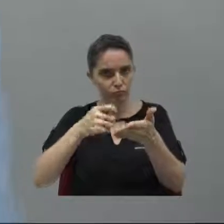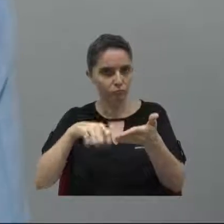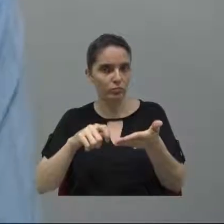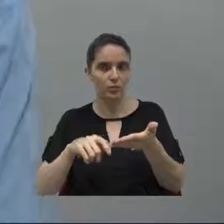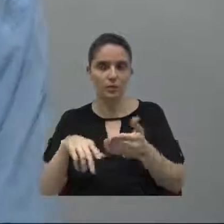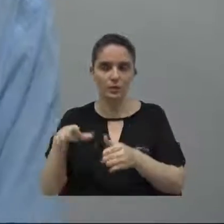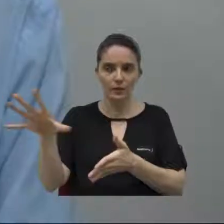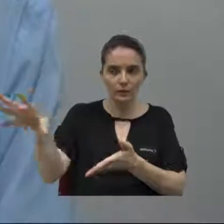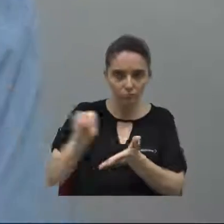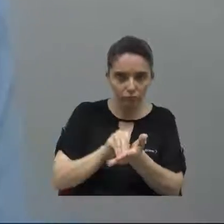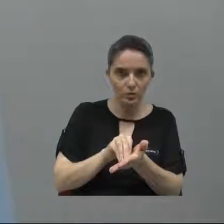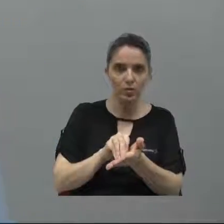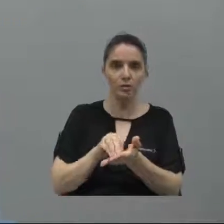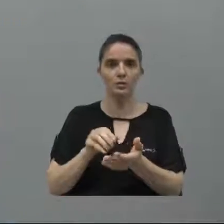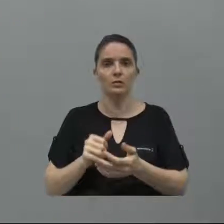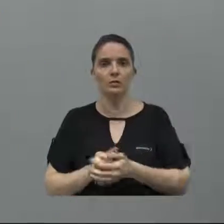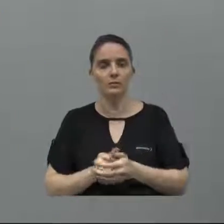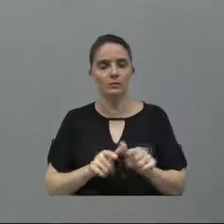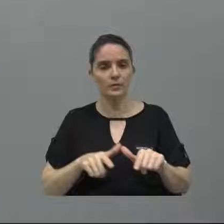é pertinente.